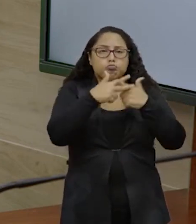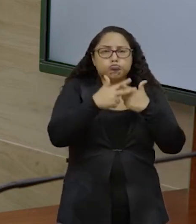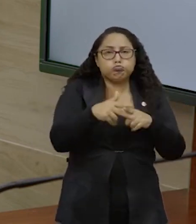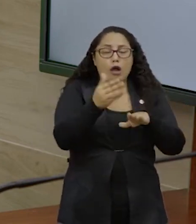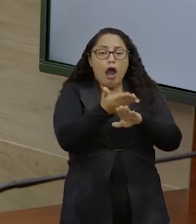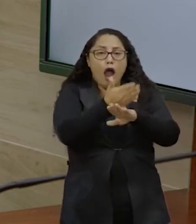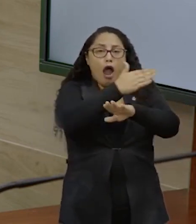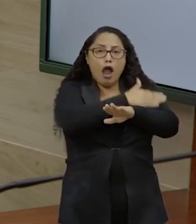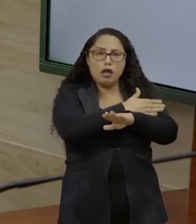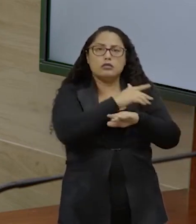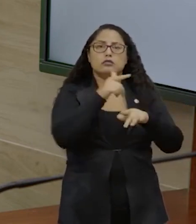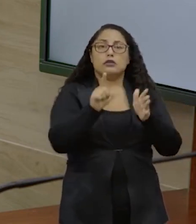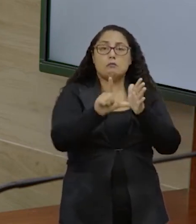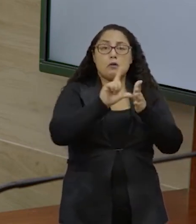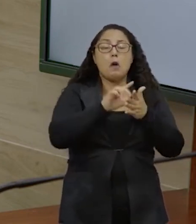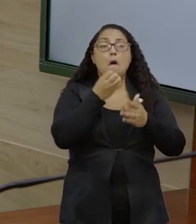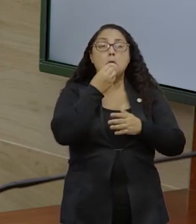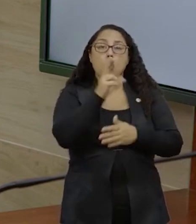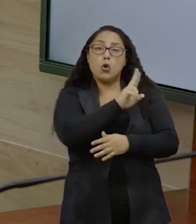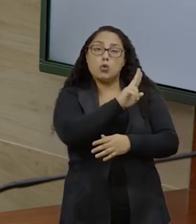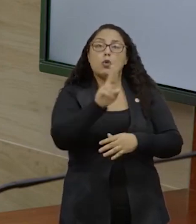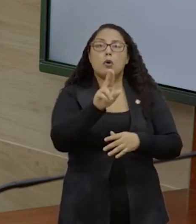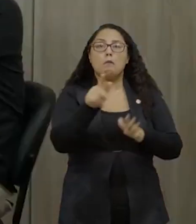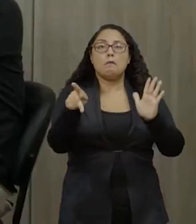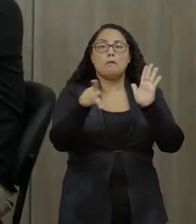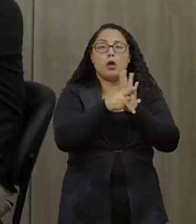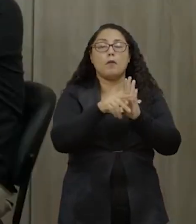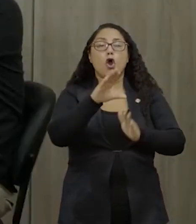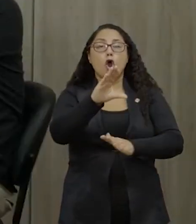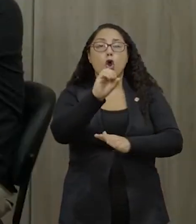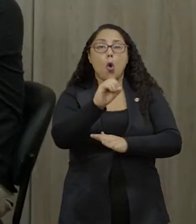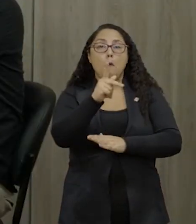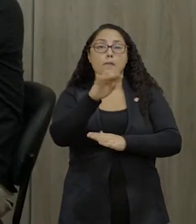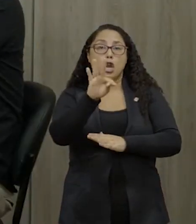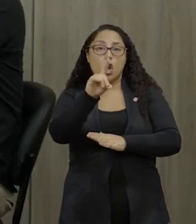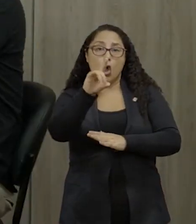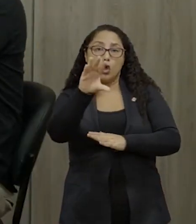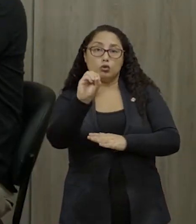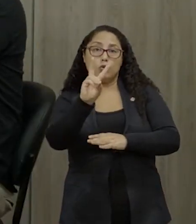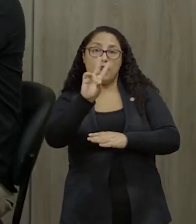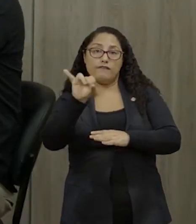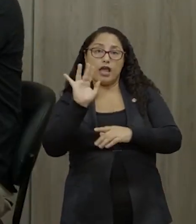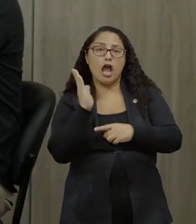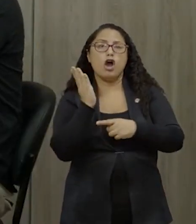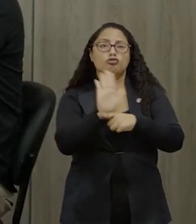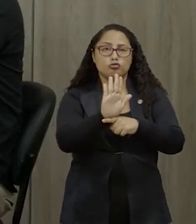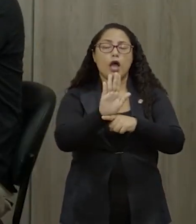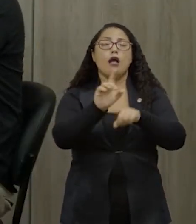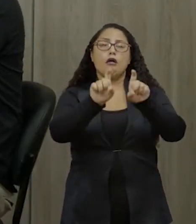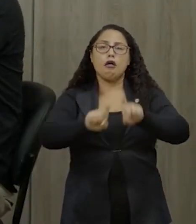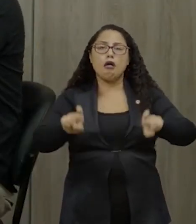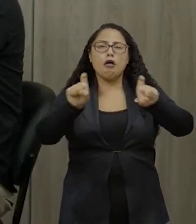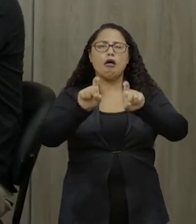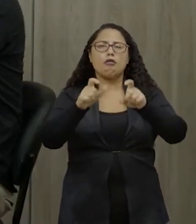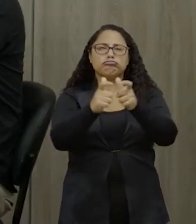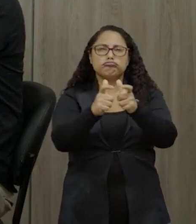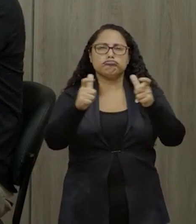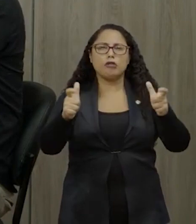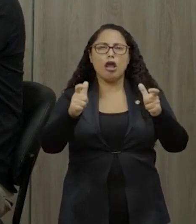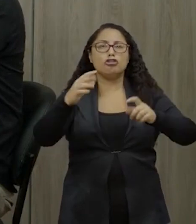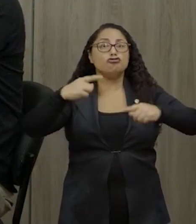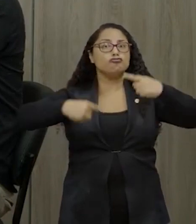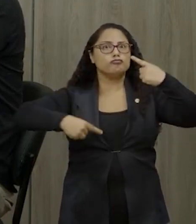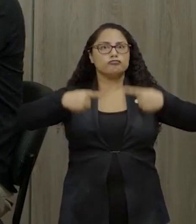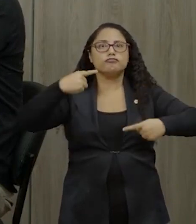né? Foi um bom nome para isso mesmo. É um copiloto, ele vai te ajudar. Na computação mesmo, né? A gente tem grandes